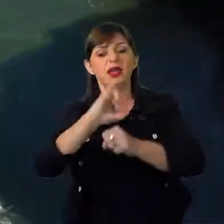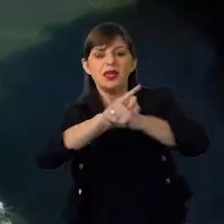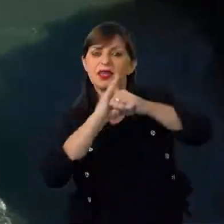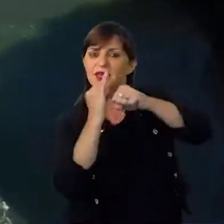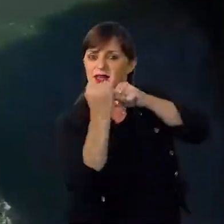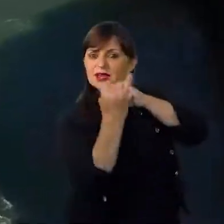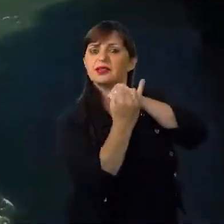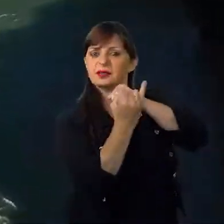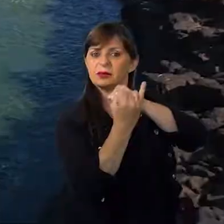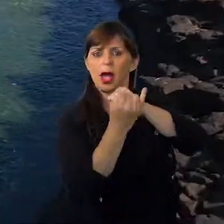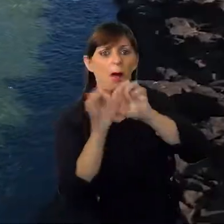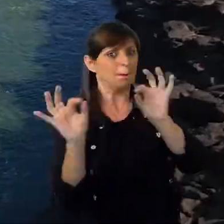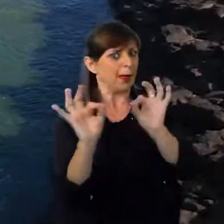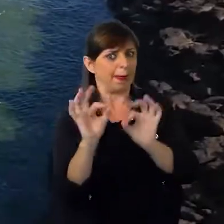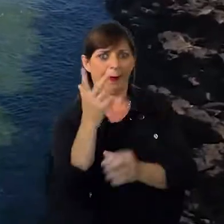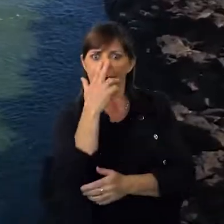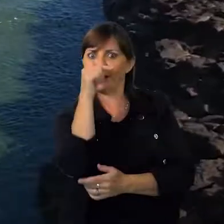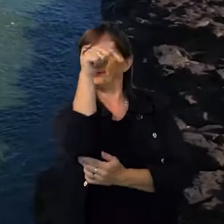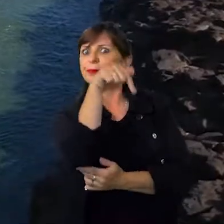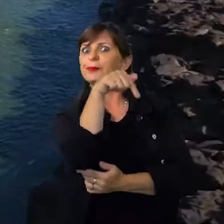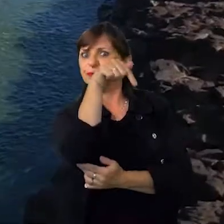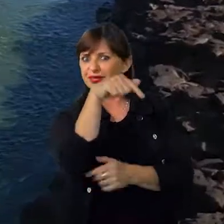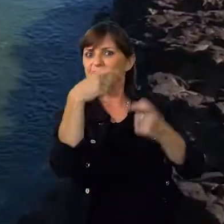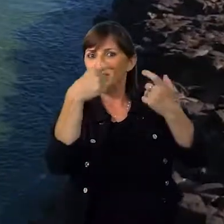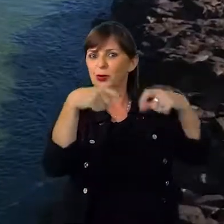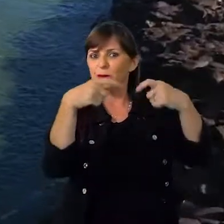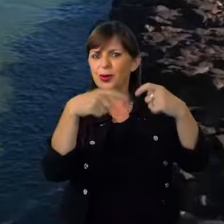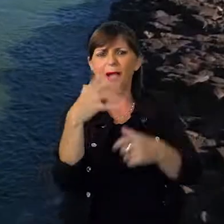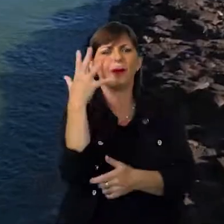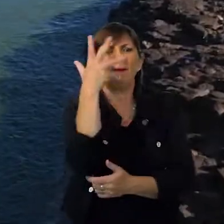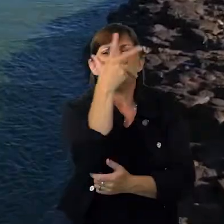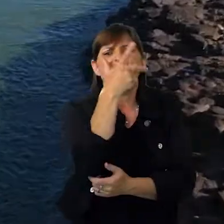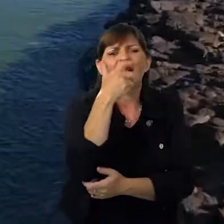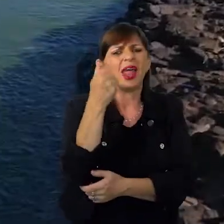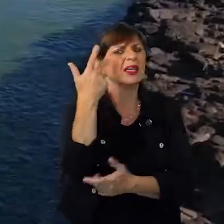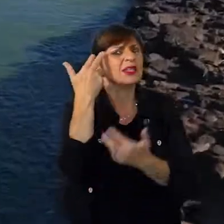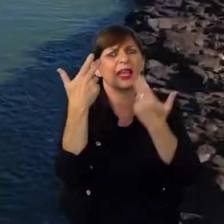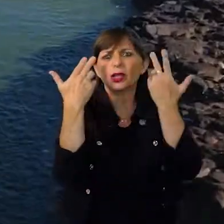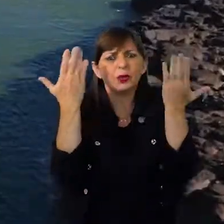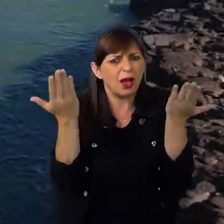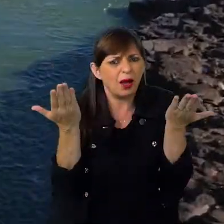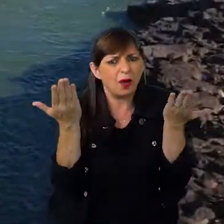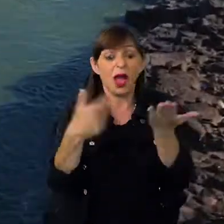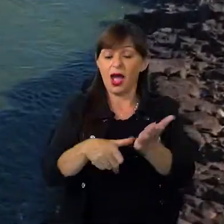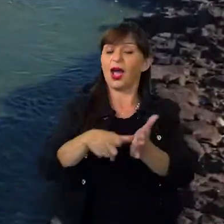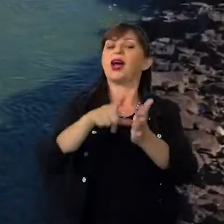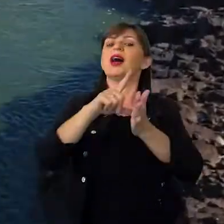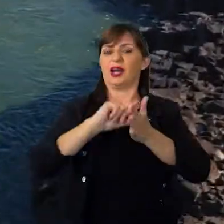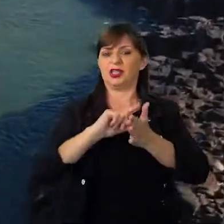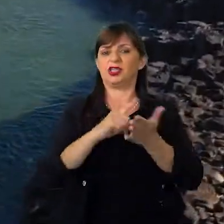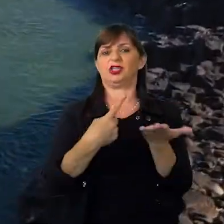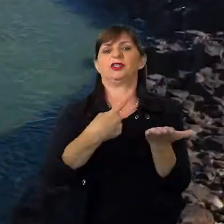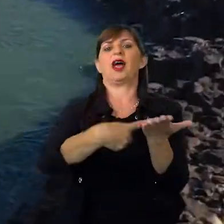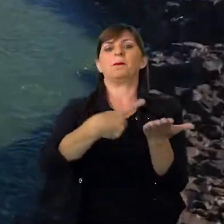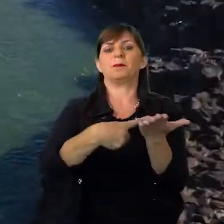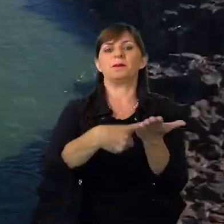pode ser visitada desde que previamente agendada junto à direção do parque estadual do Turvo